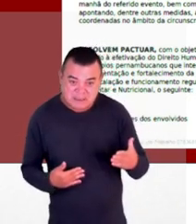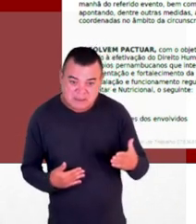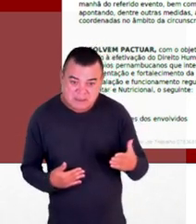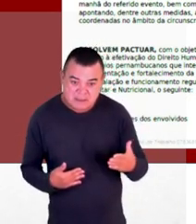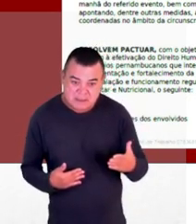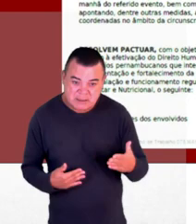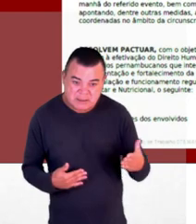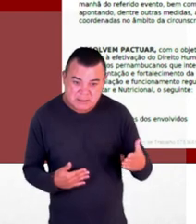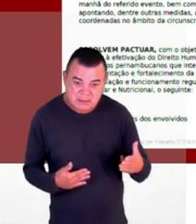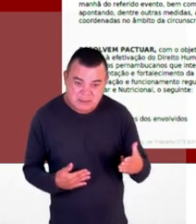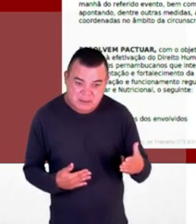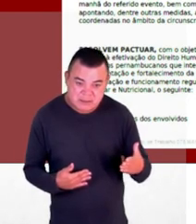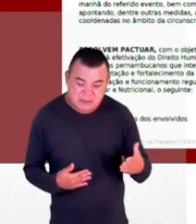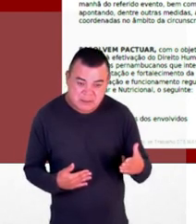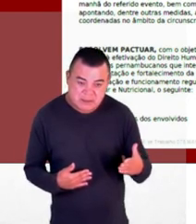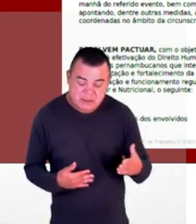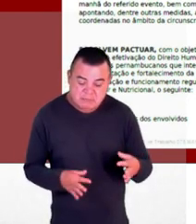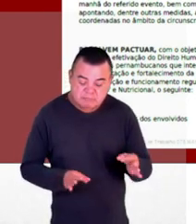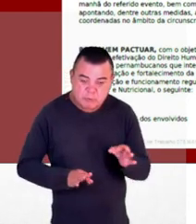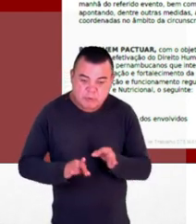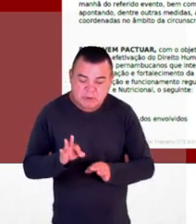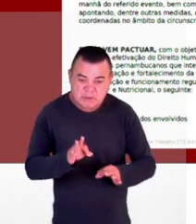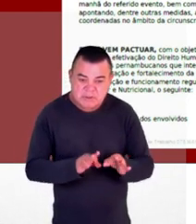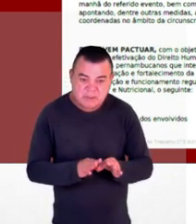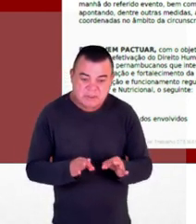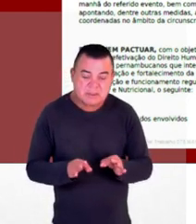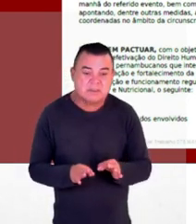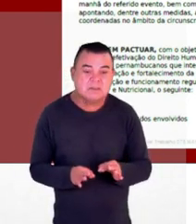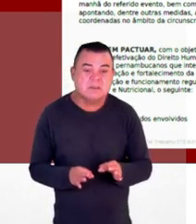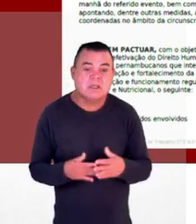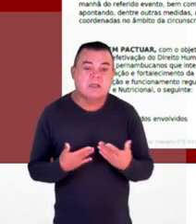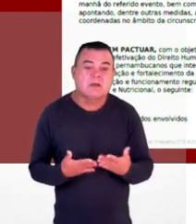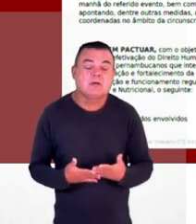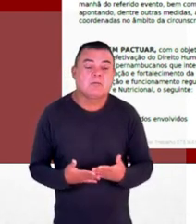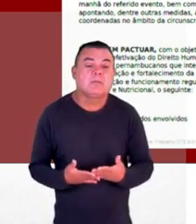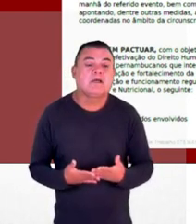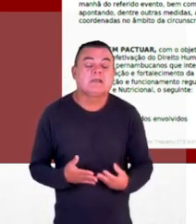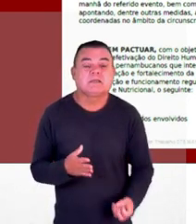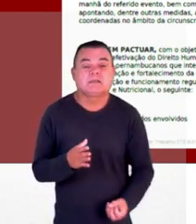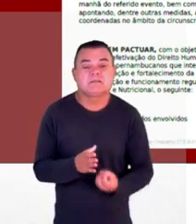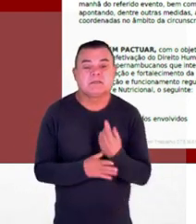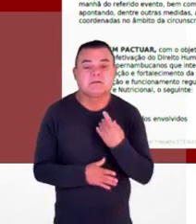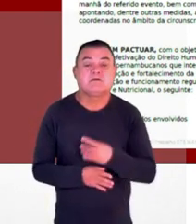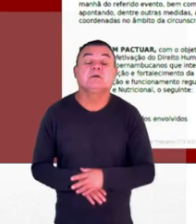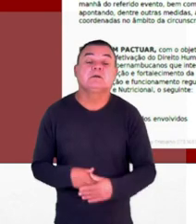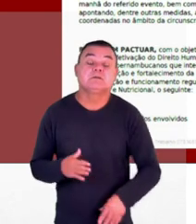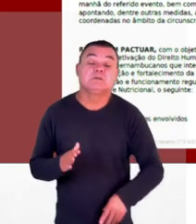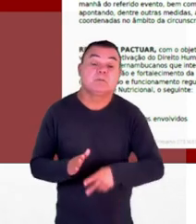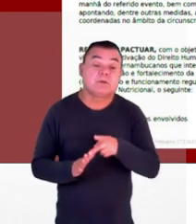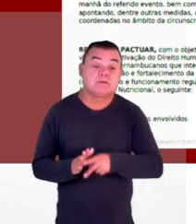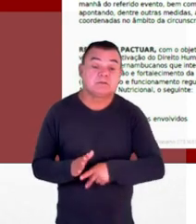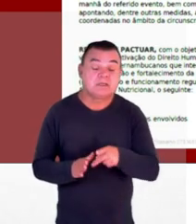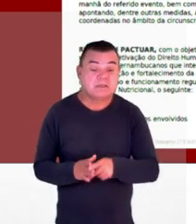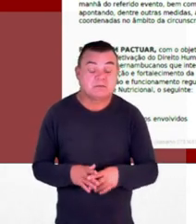consertada startar esses processos de de criação ou fortalecimento dos conselhos municipais